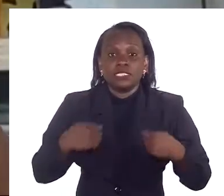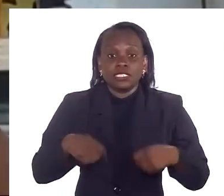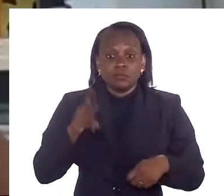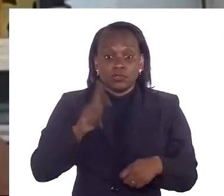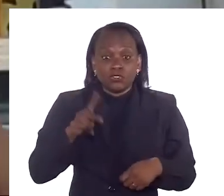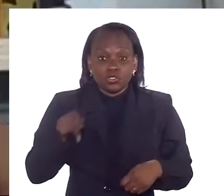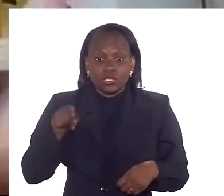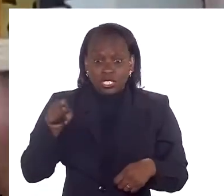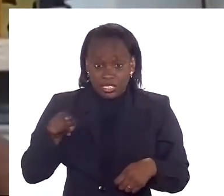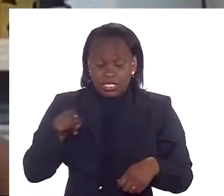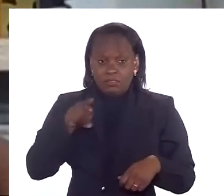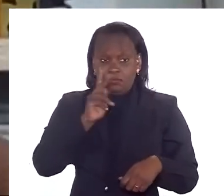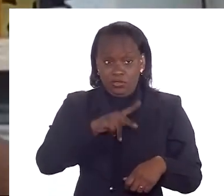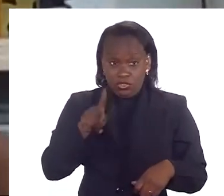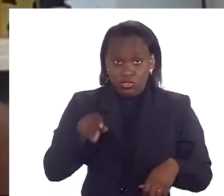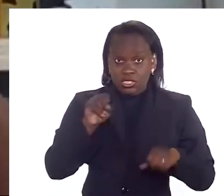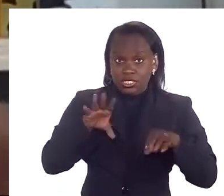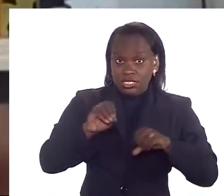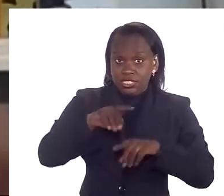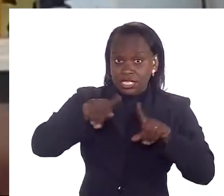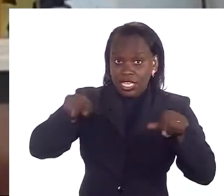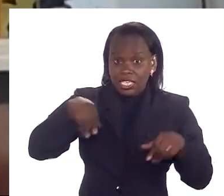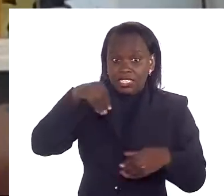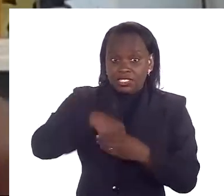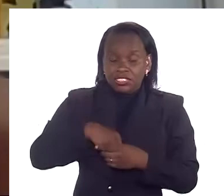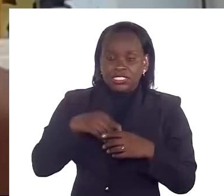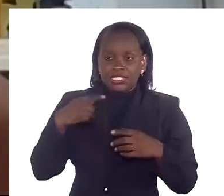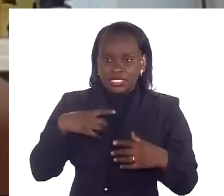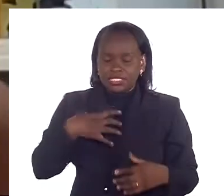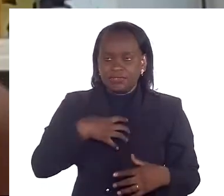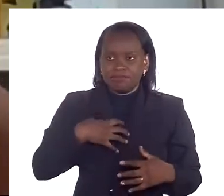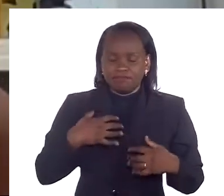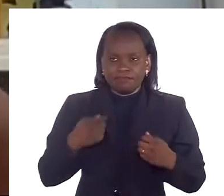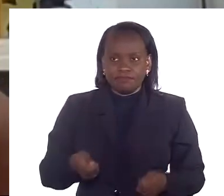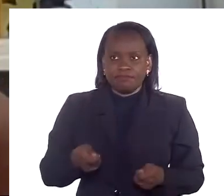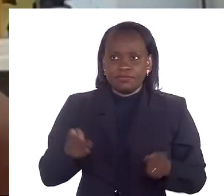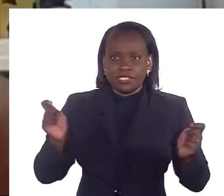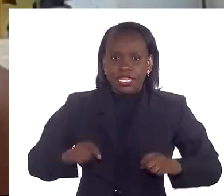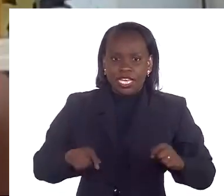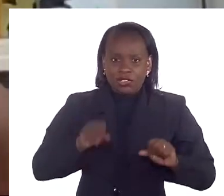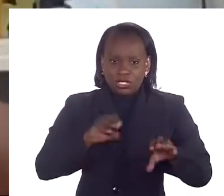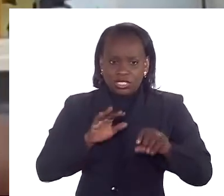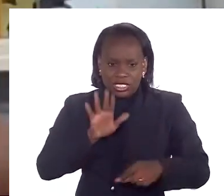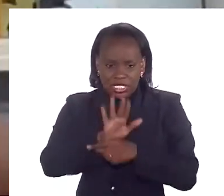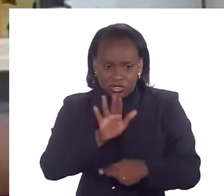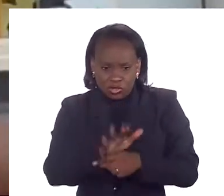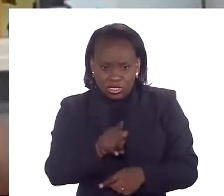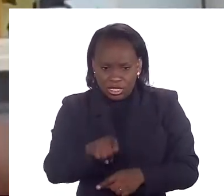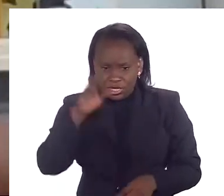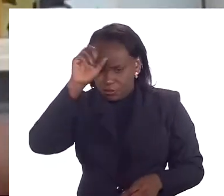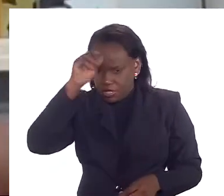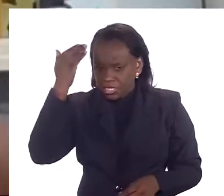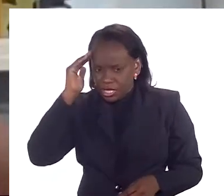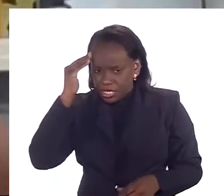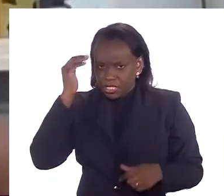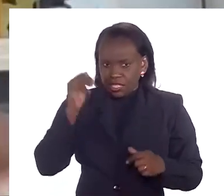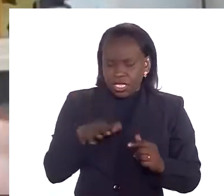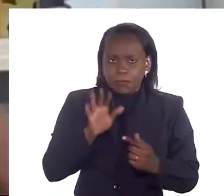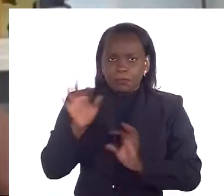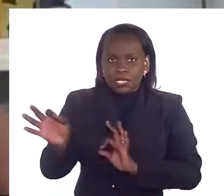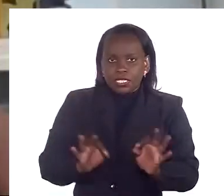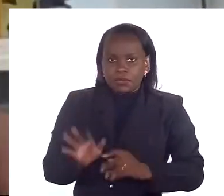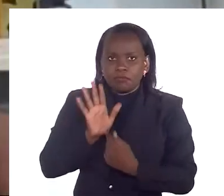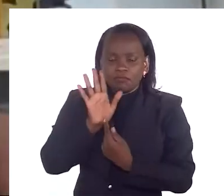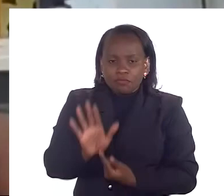ele precisa que o professor de ensino comum que está com ele na sala de aula se sinta seguro, né, em relação ao que ele está fazendo, né? Então, quando ele